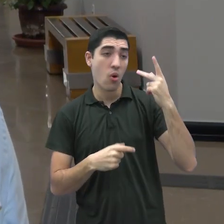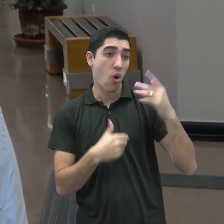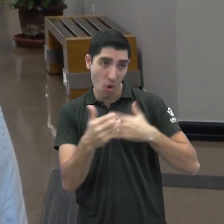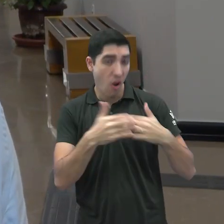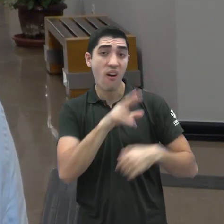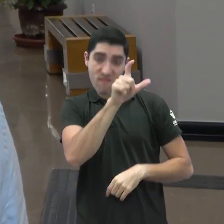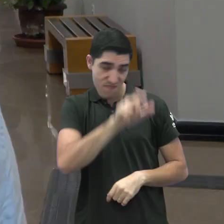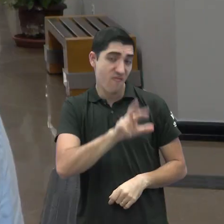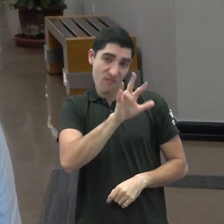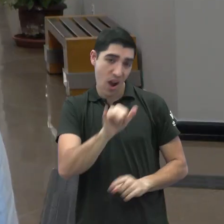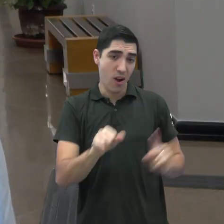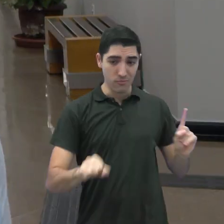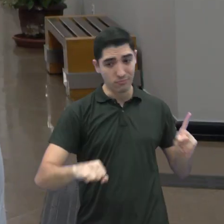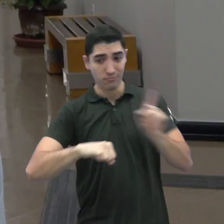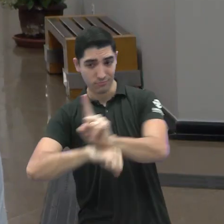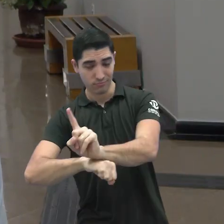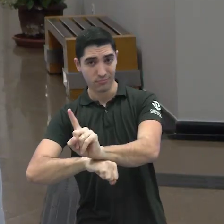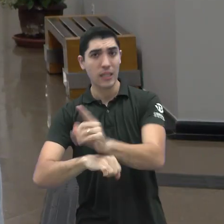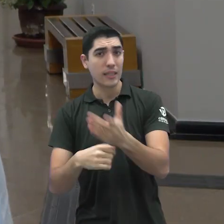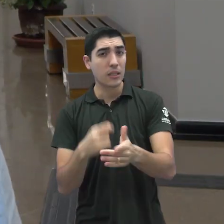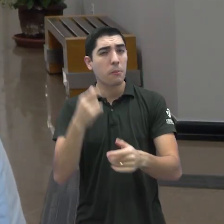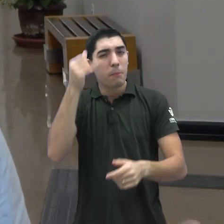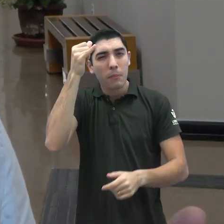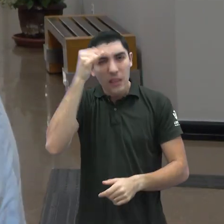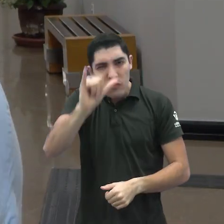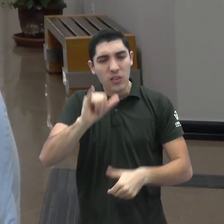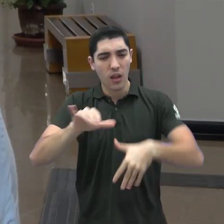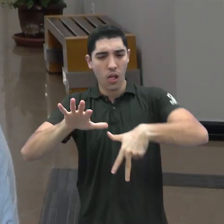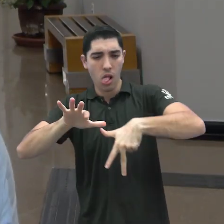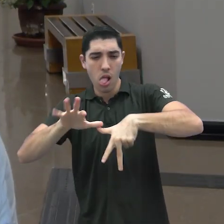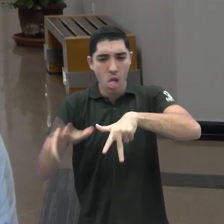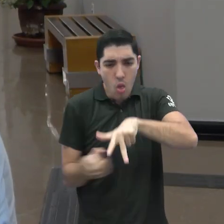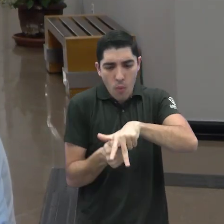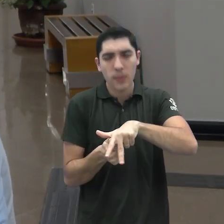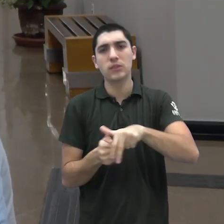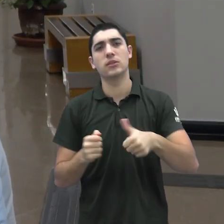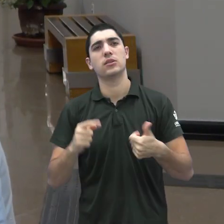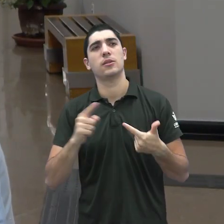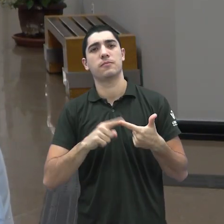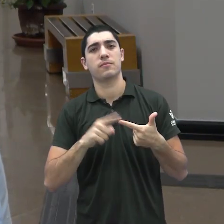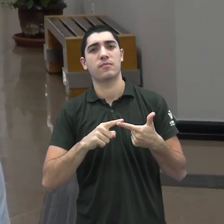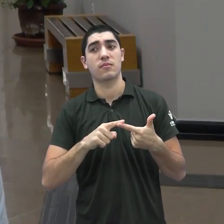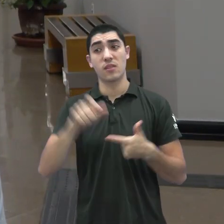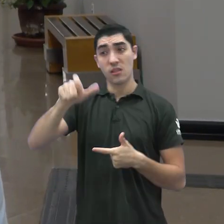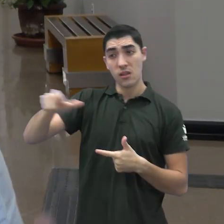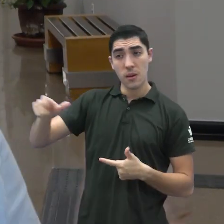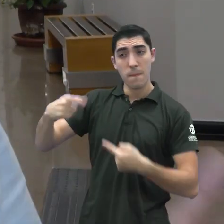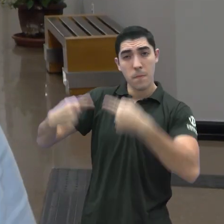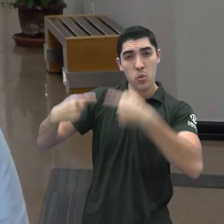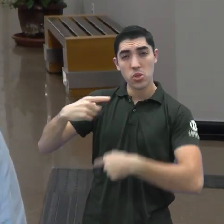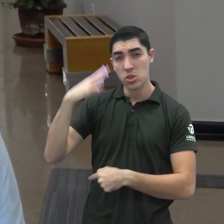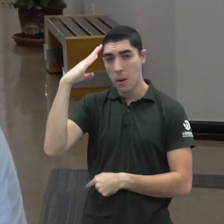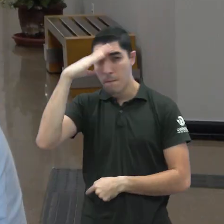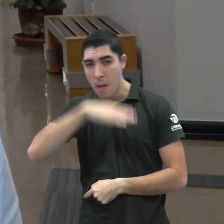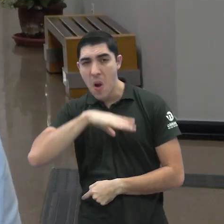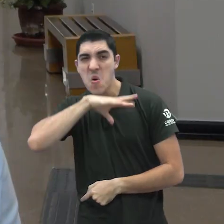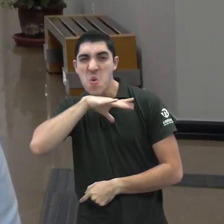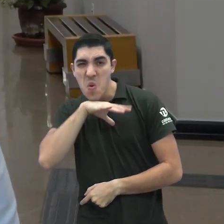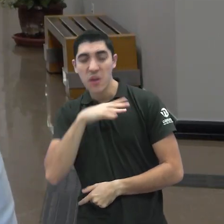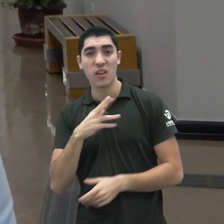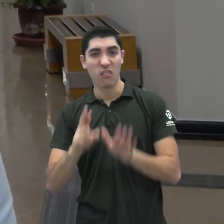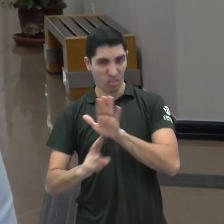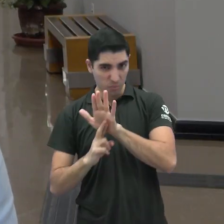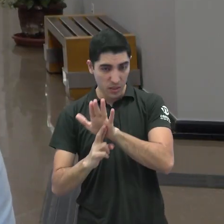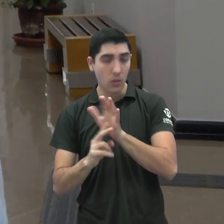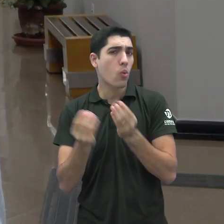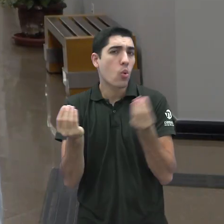espaço. E para que a gente não tenha mais casos de corrupção, casos de maus políticos nos